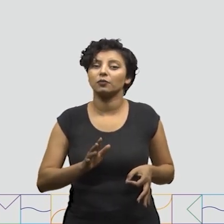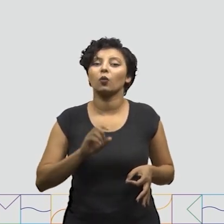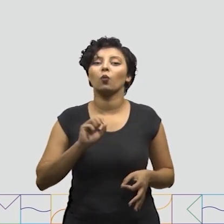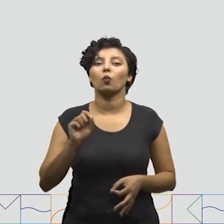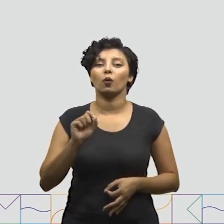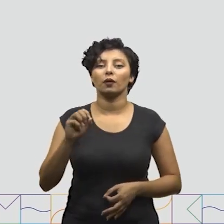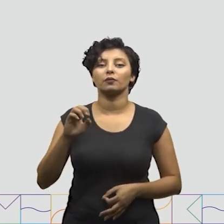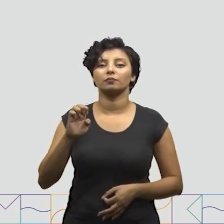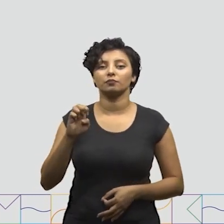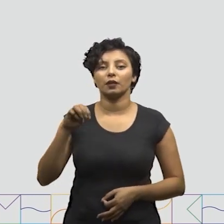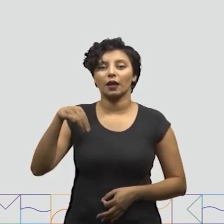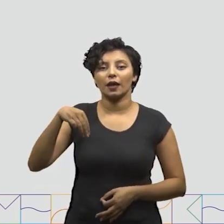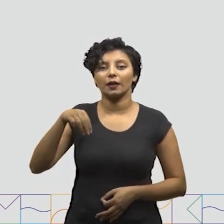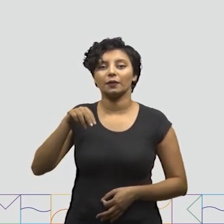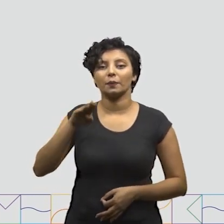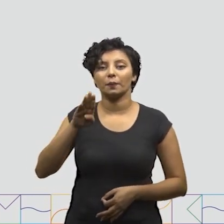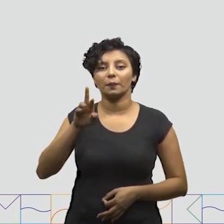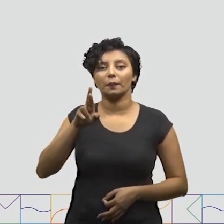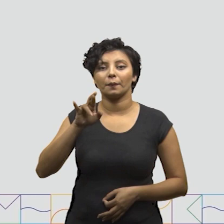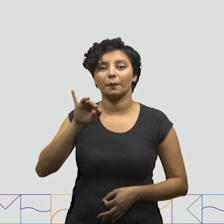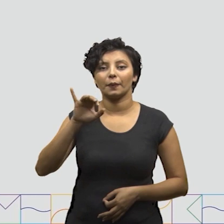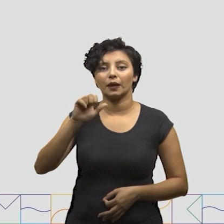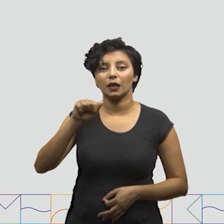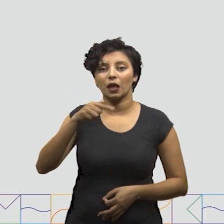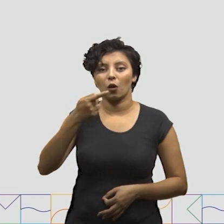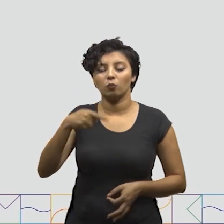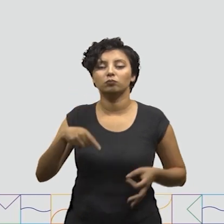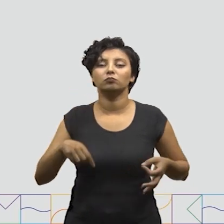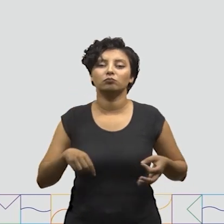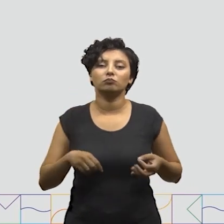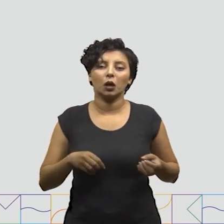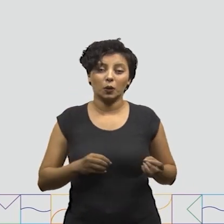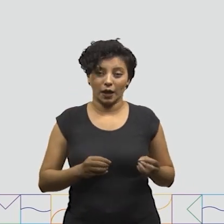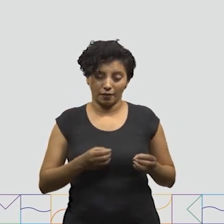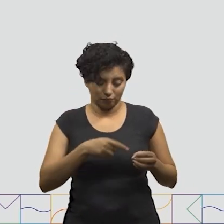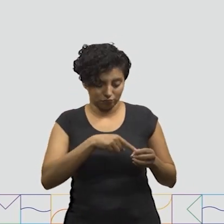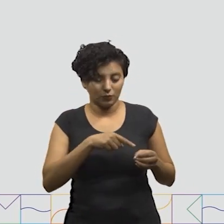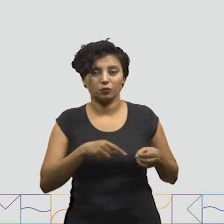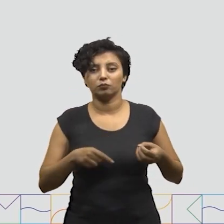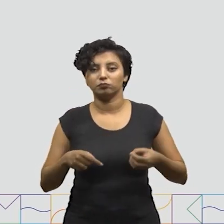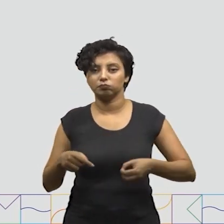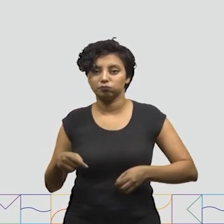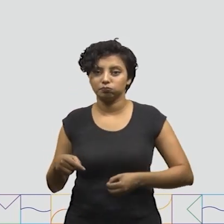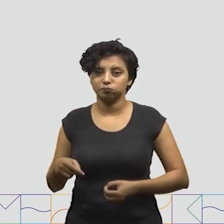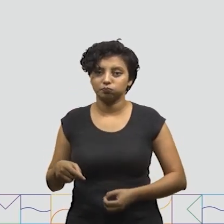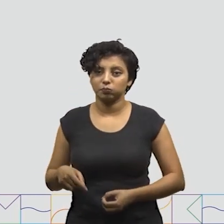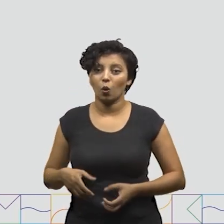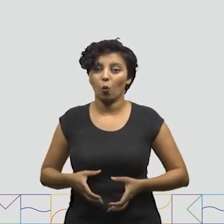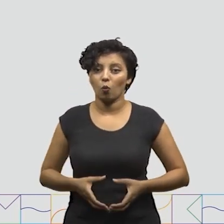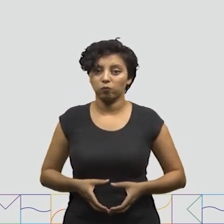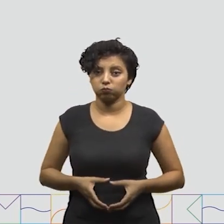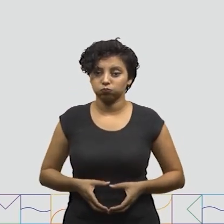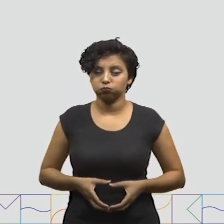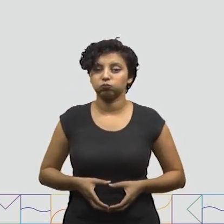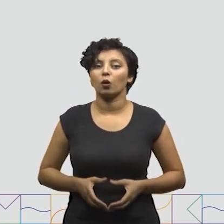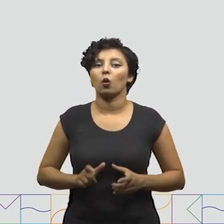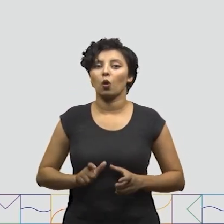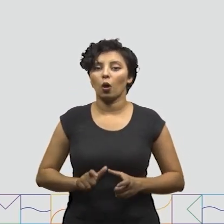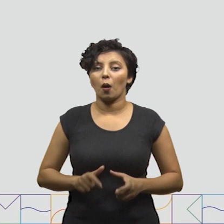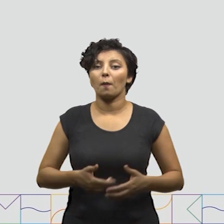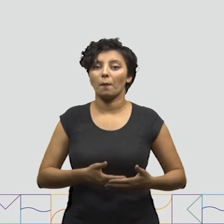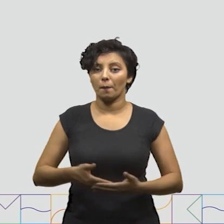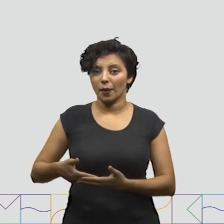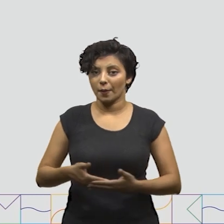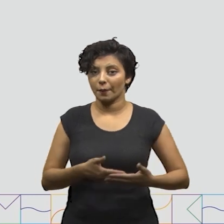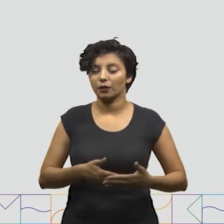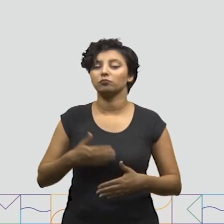são chamados de embrião. O embrião caminha até o útero aí que é o local